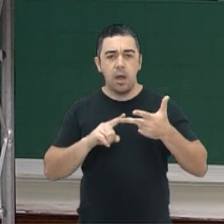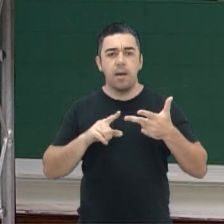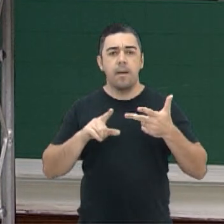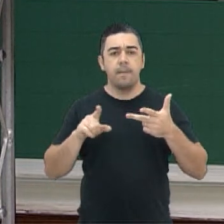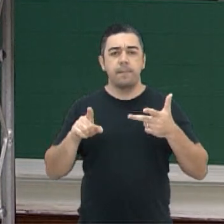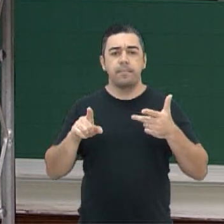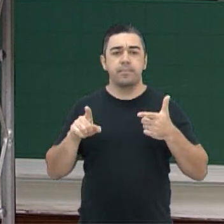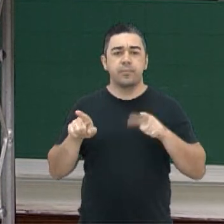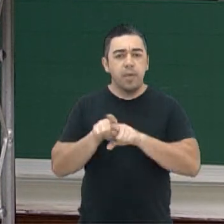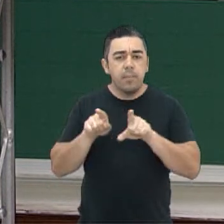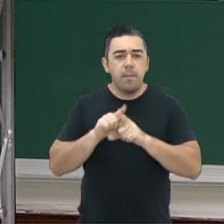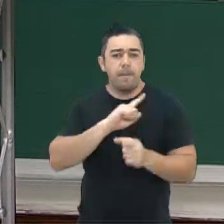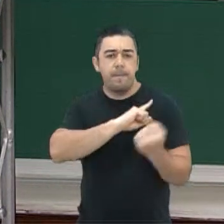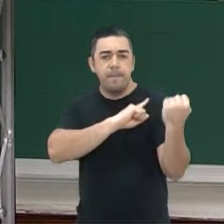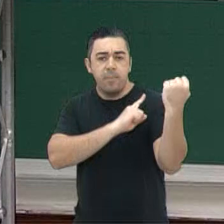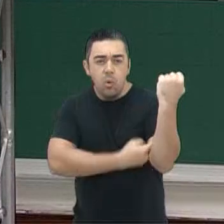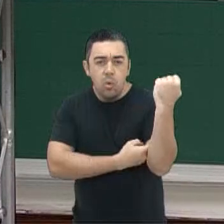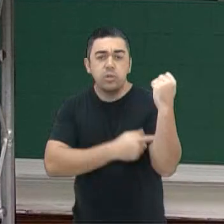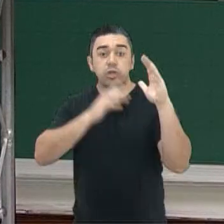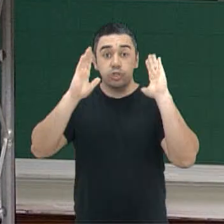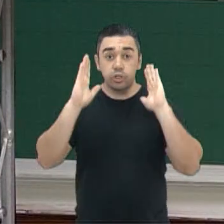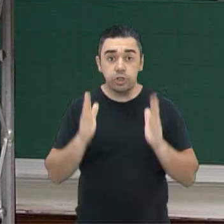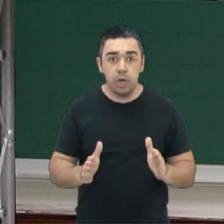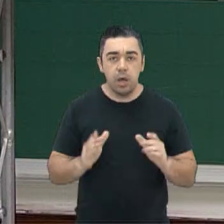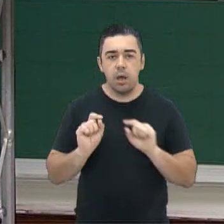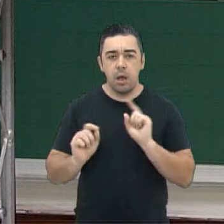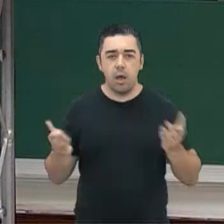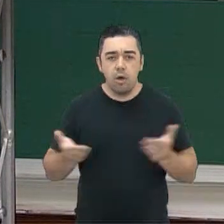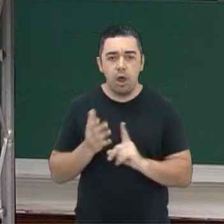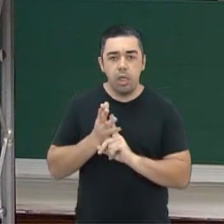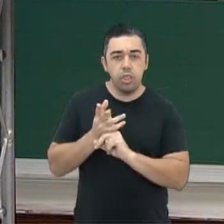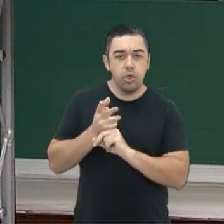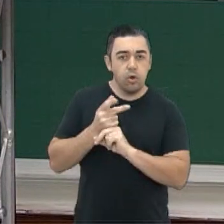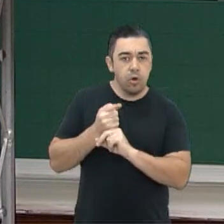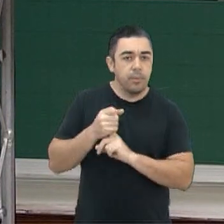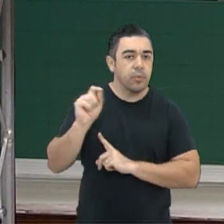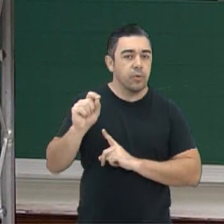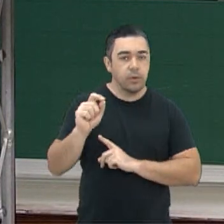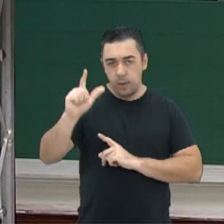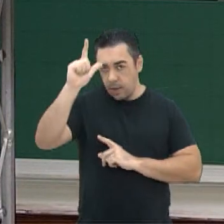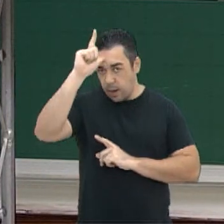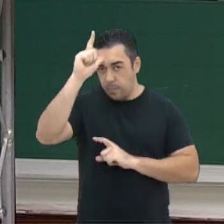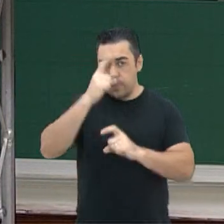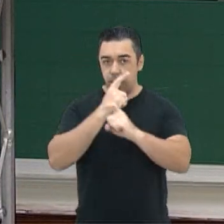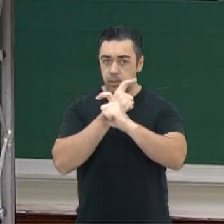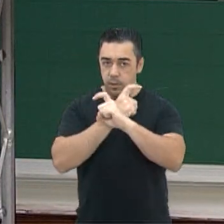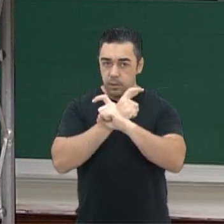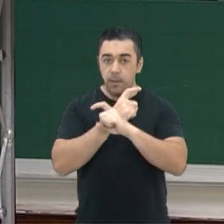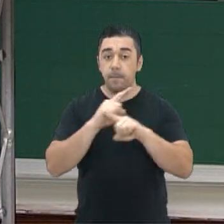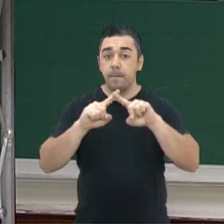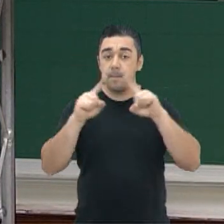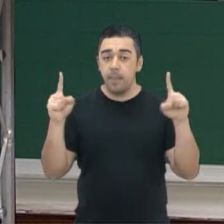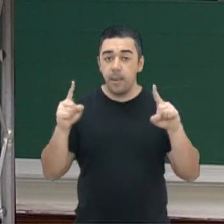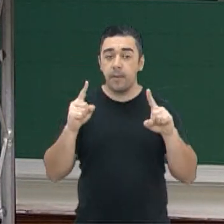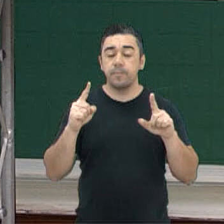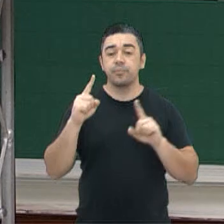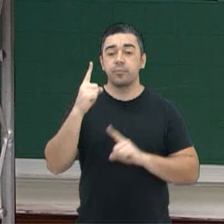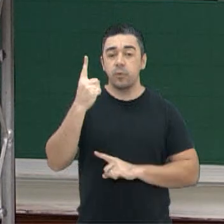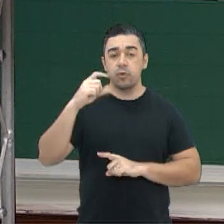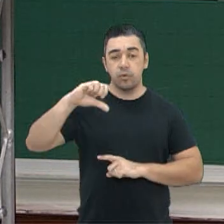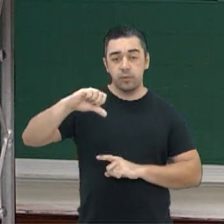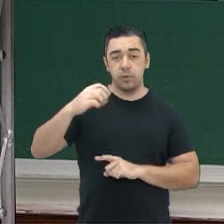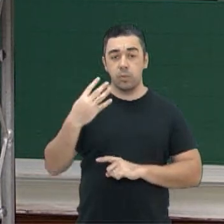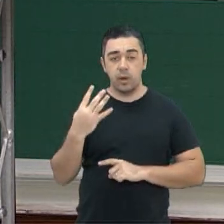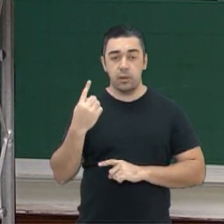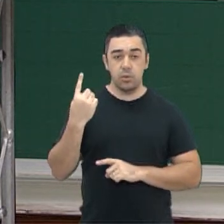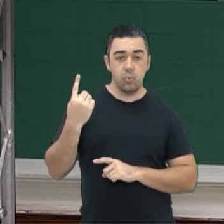Polônia, toda essa região já está sob o domínio da Alemanha nazista. Mas, em 41,